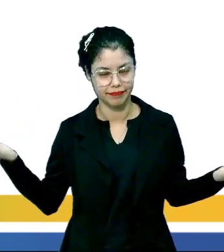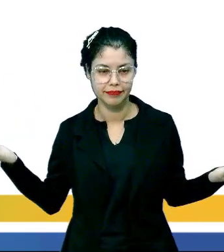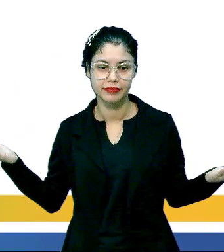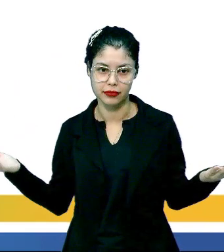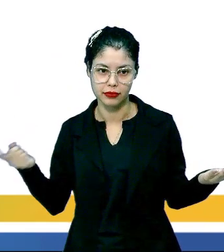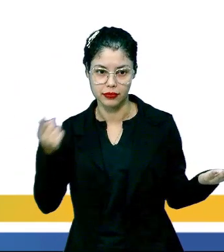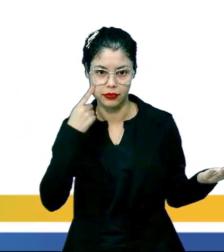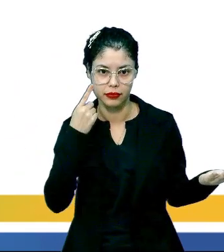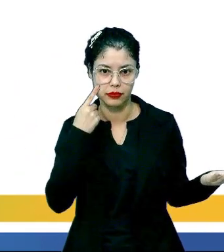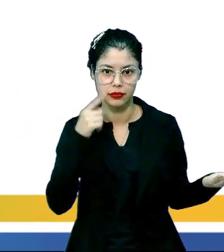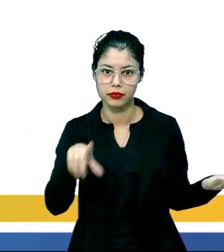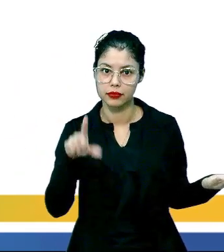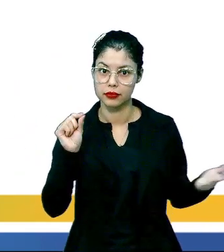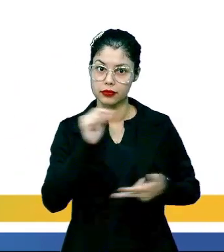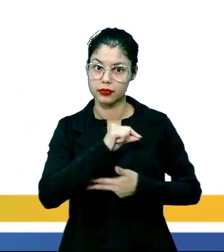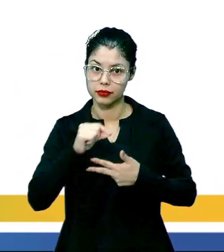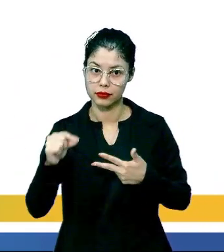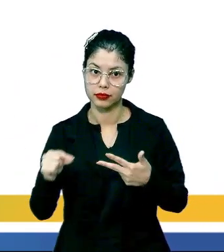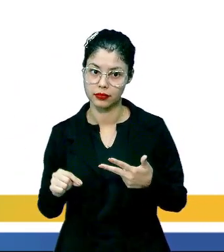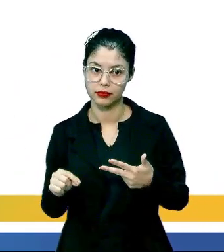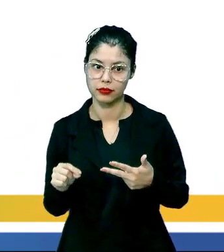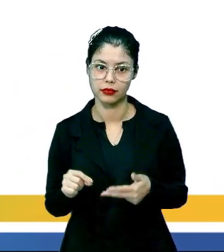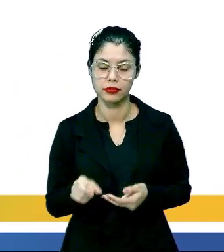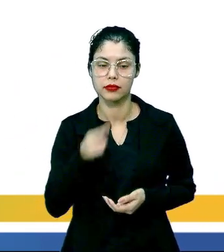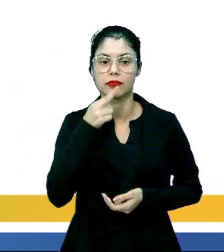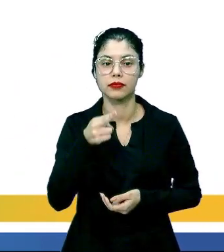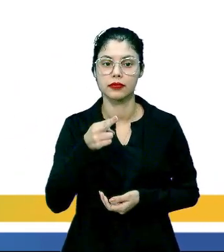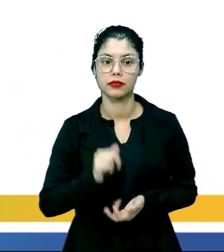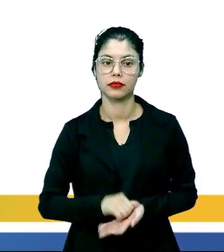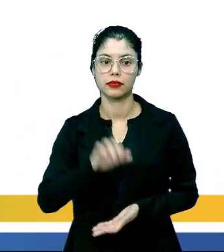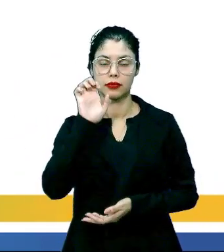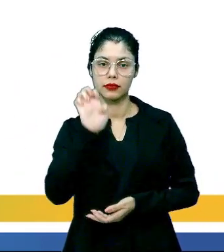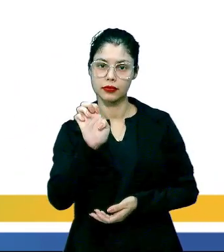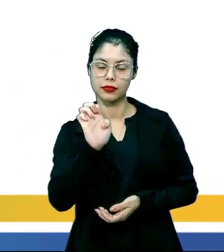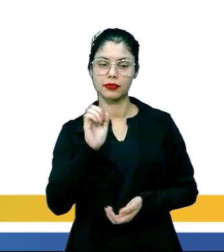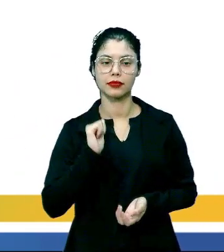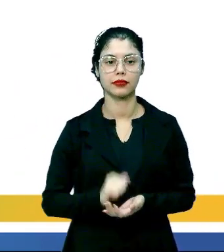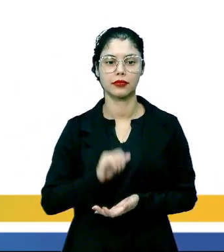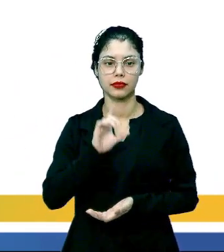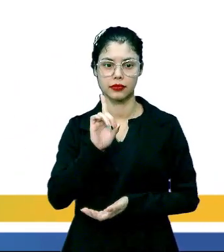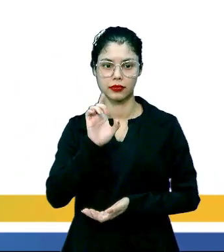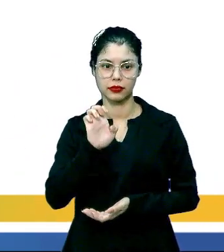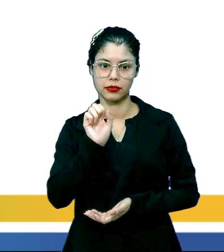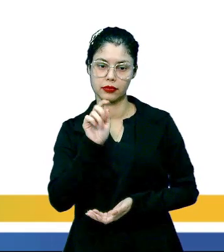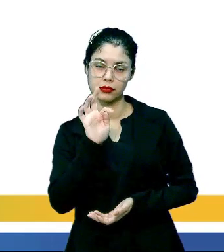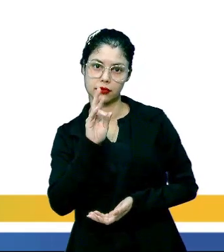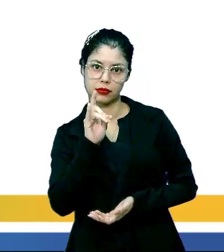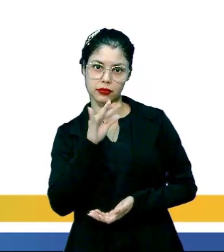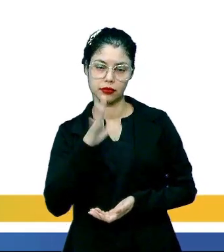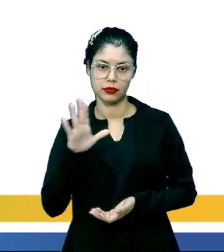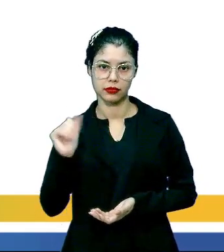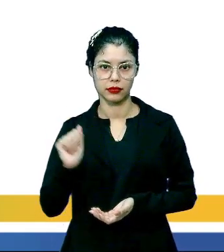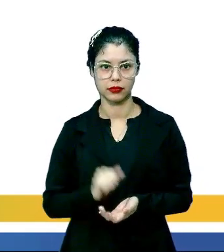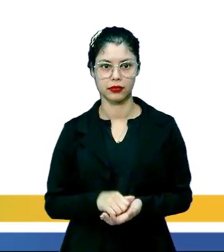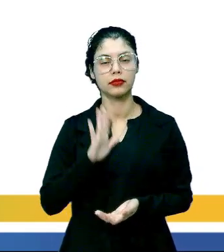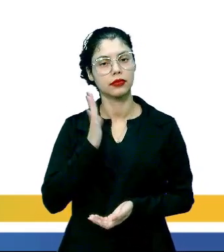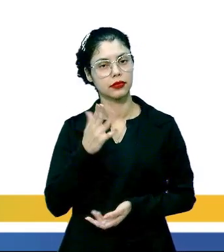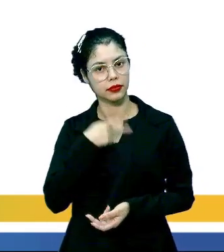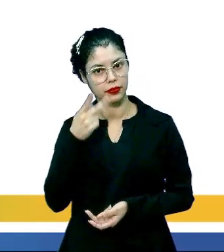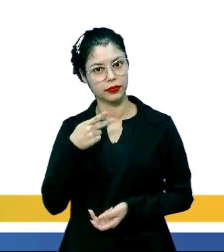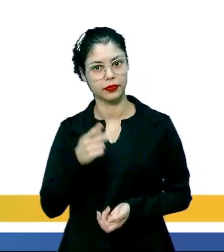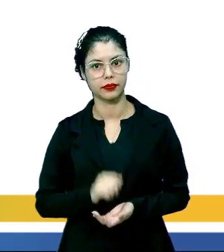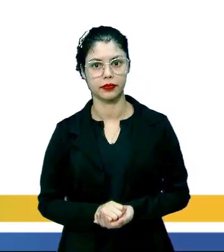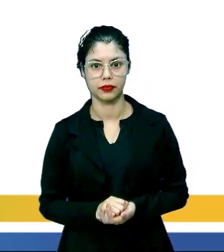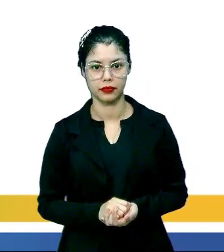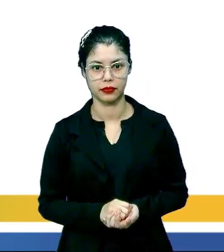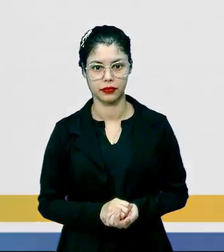pessoal? E olha só, uma questão de Enem. A resposta, desidratação, tá certo? Questões aí que a gente ficou